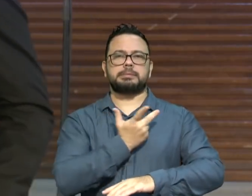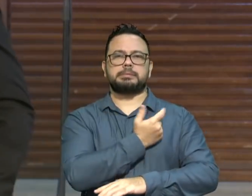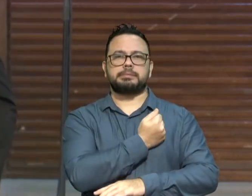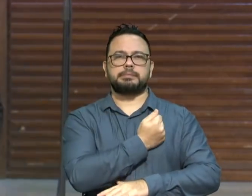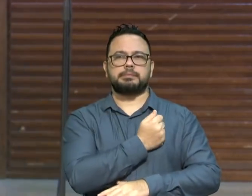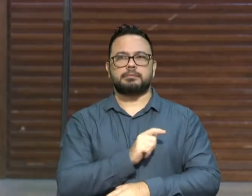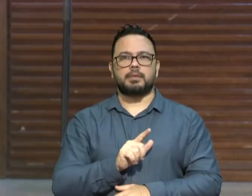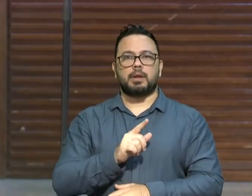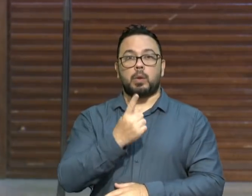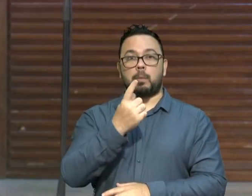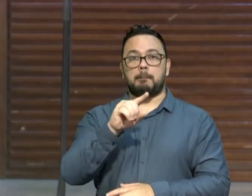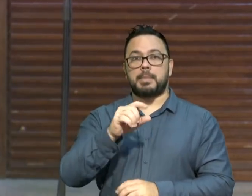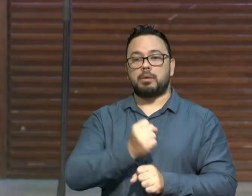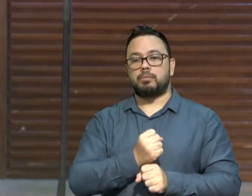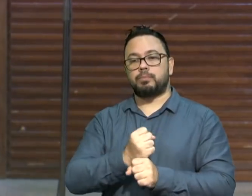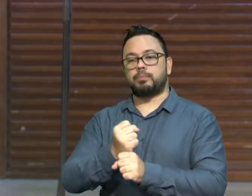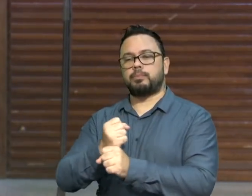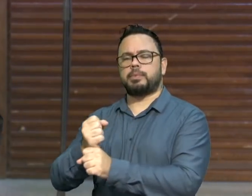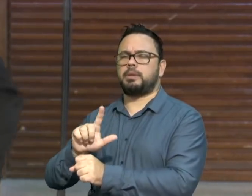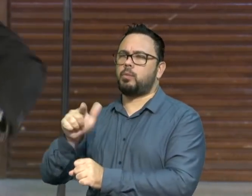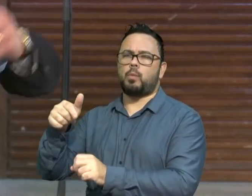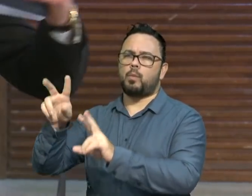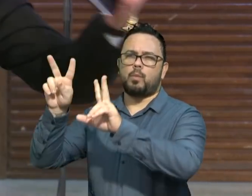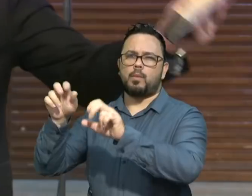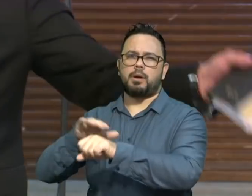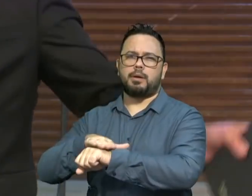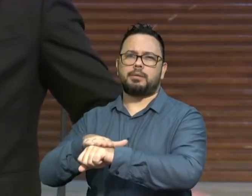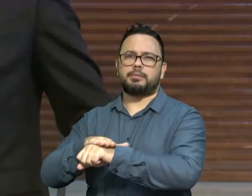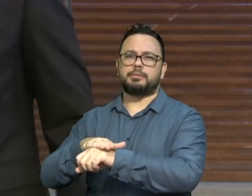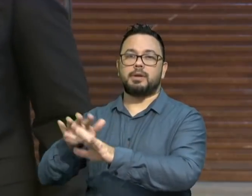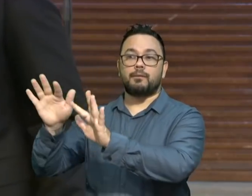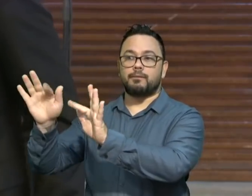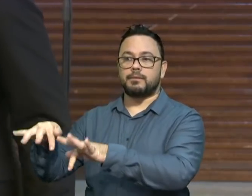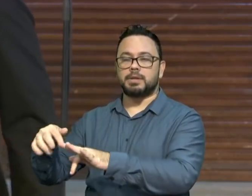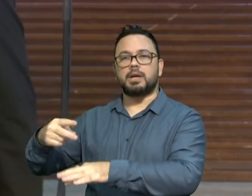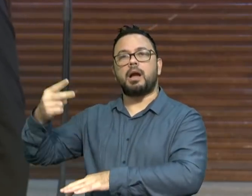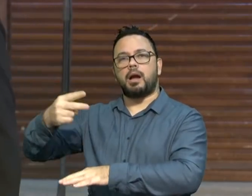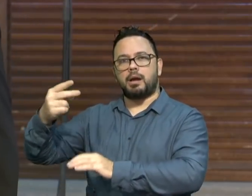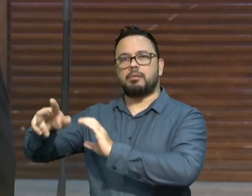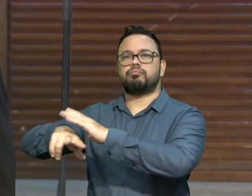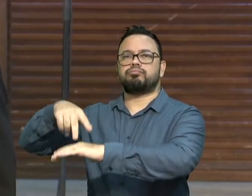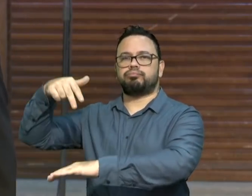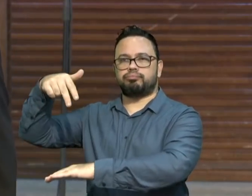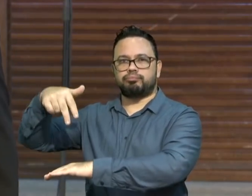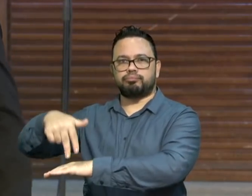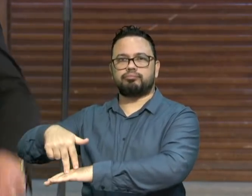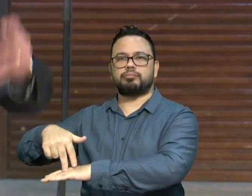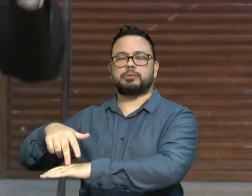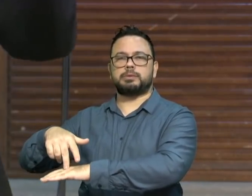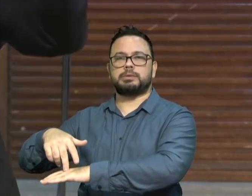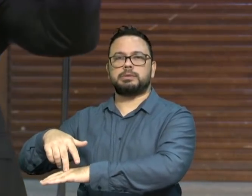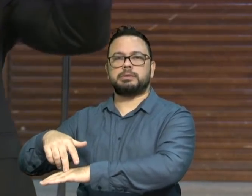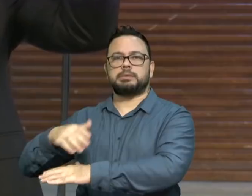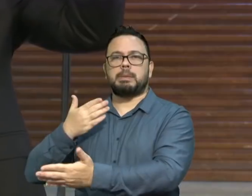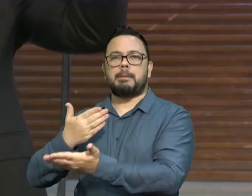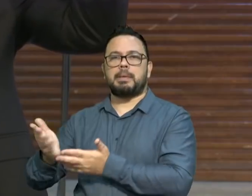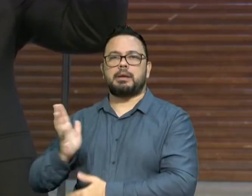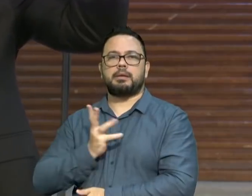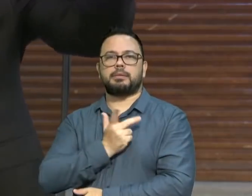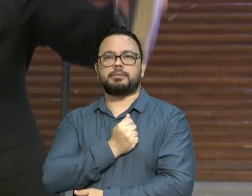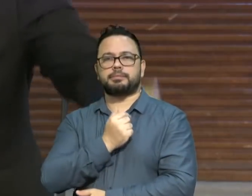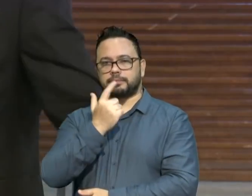e depois em um Millennium é outro assunto e no final do milênio uma segunda grande eu ressurreição ninguém que